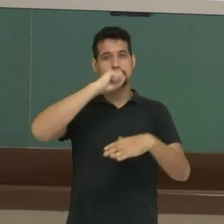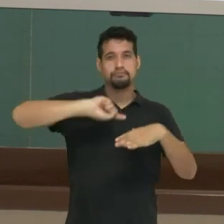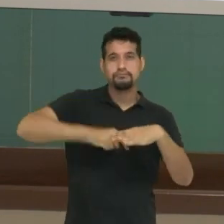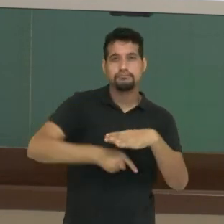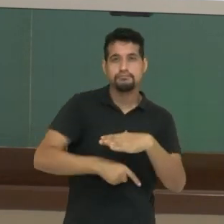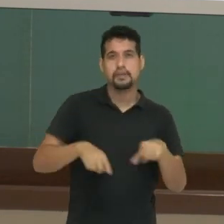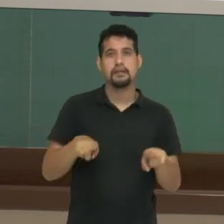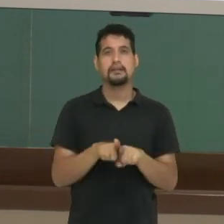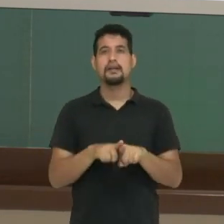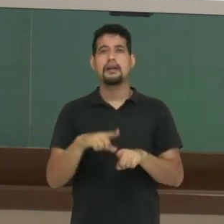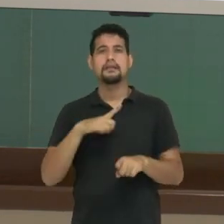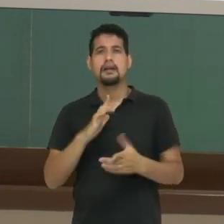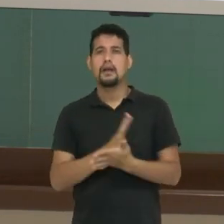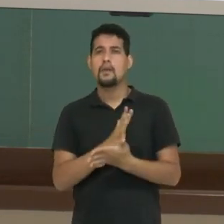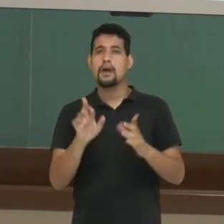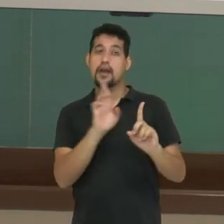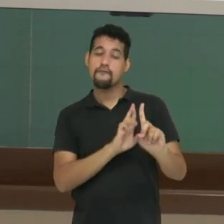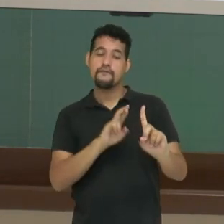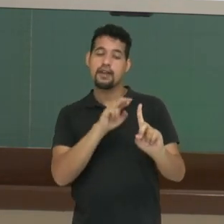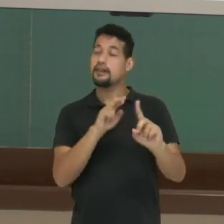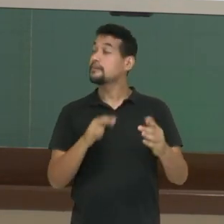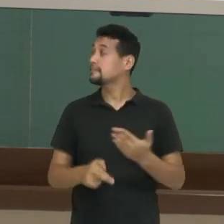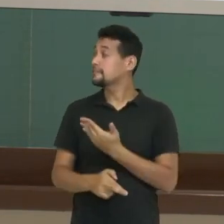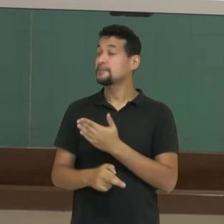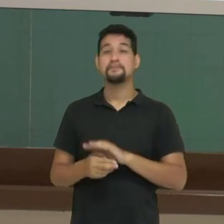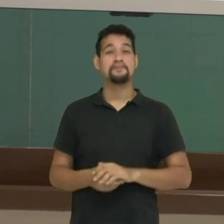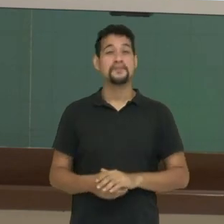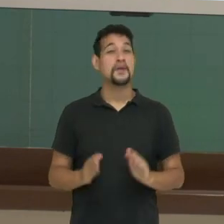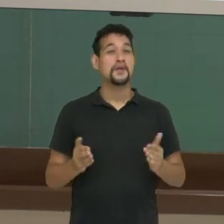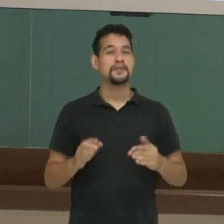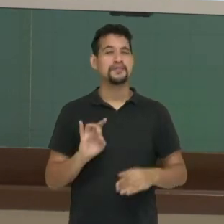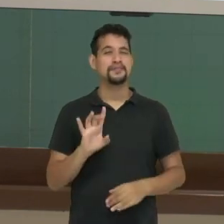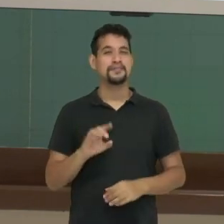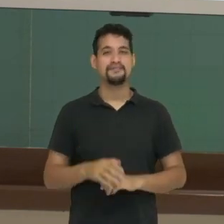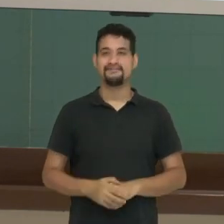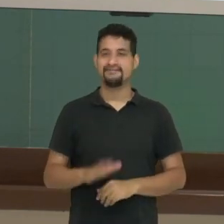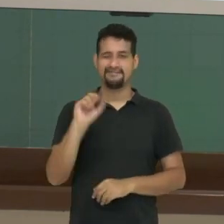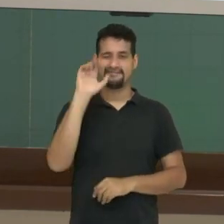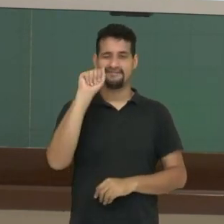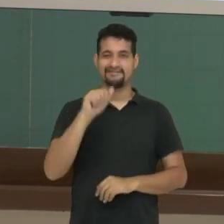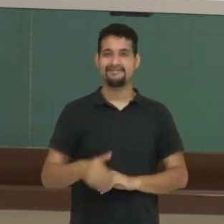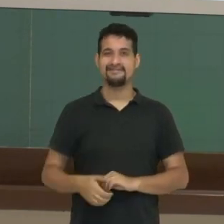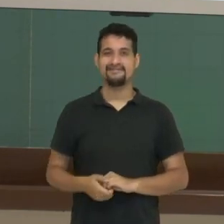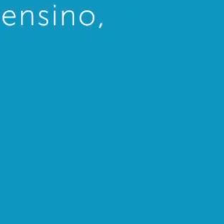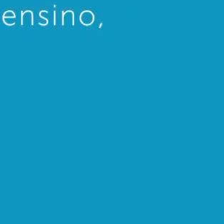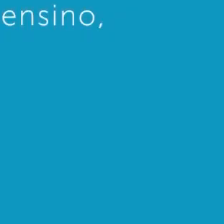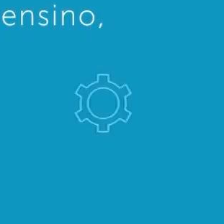vocês, algumas referências e por hoje é só. Até breve!